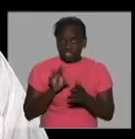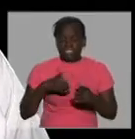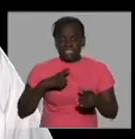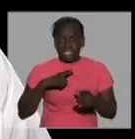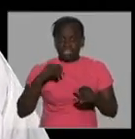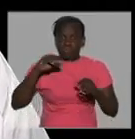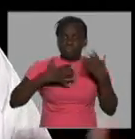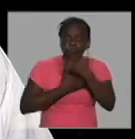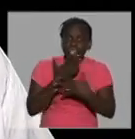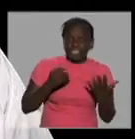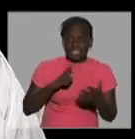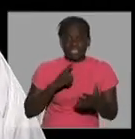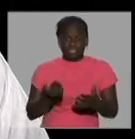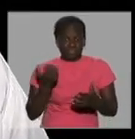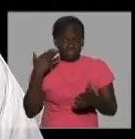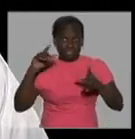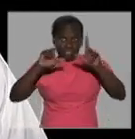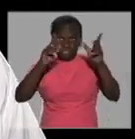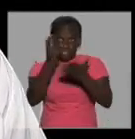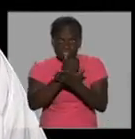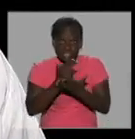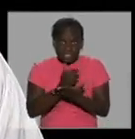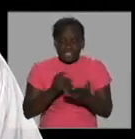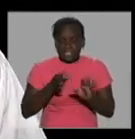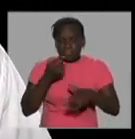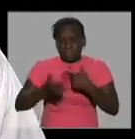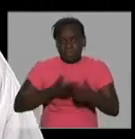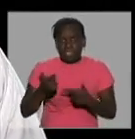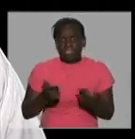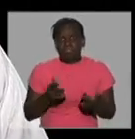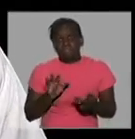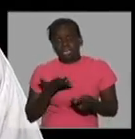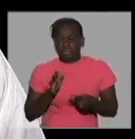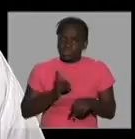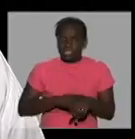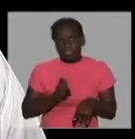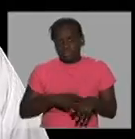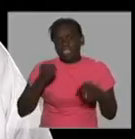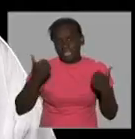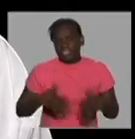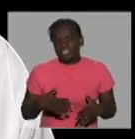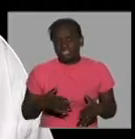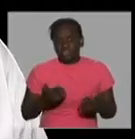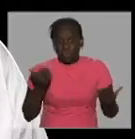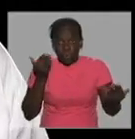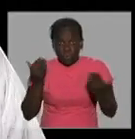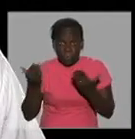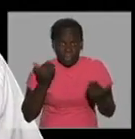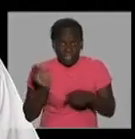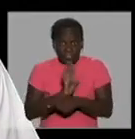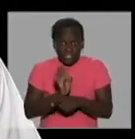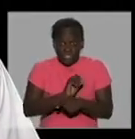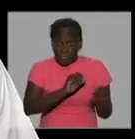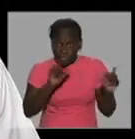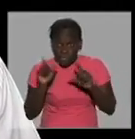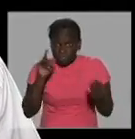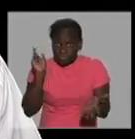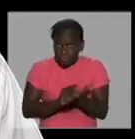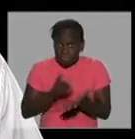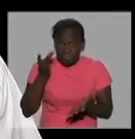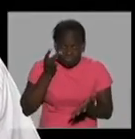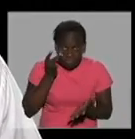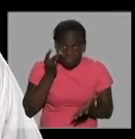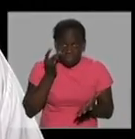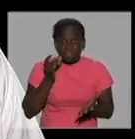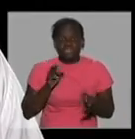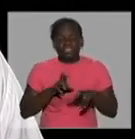Tem cenário, tem música. Então tem toda uma produção. Gasta-se tempo, não adianta. Comparada ao filme de ação real,